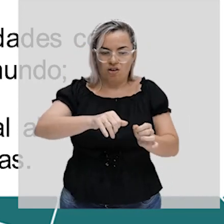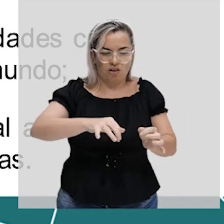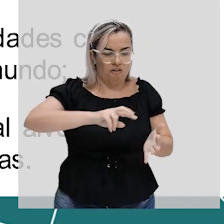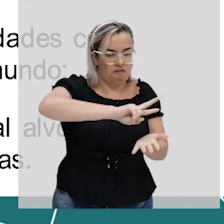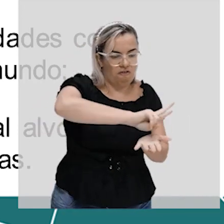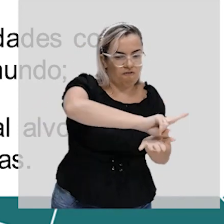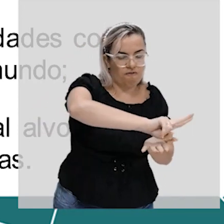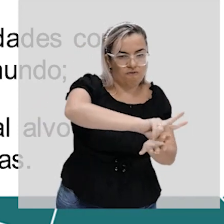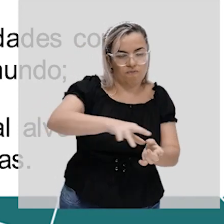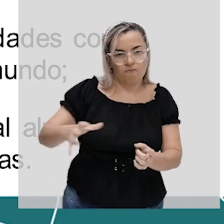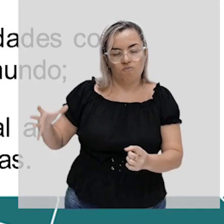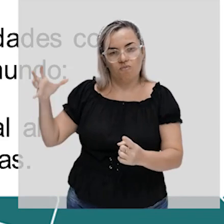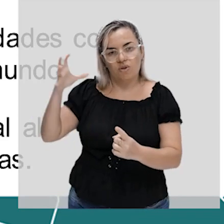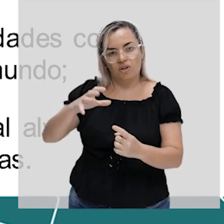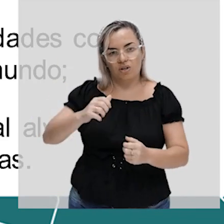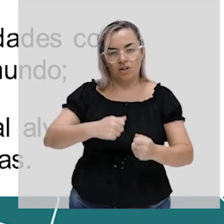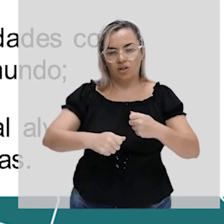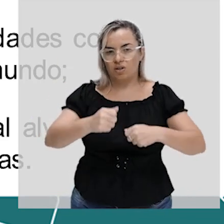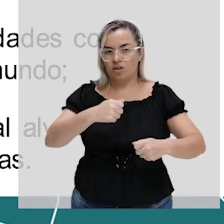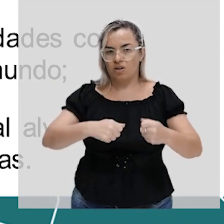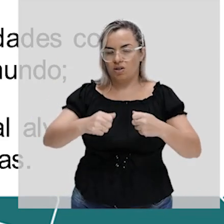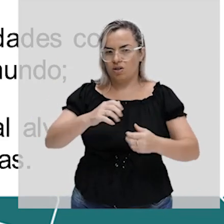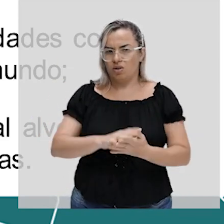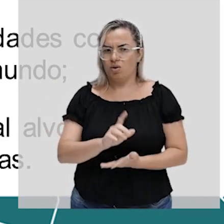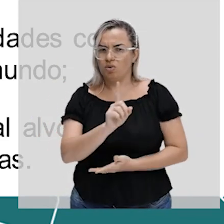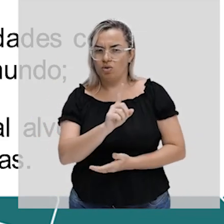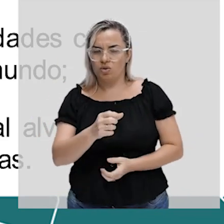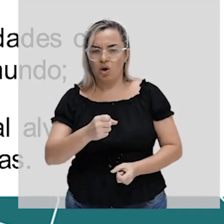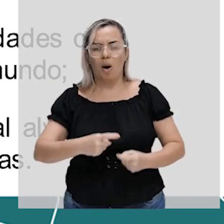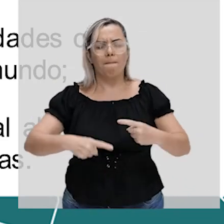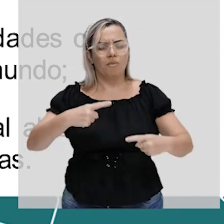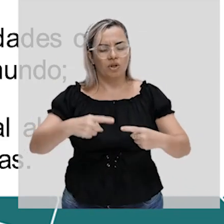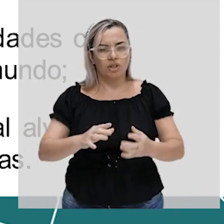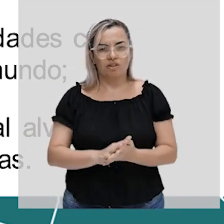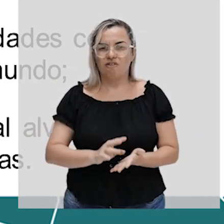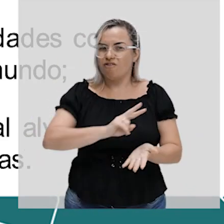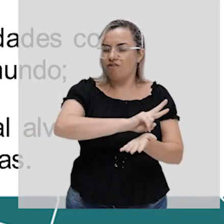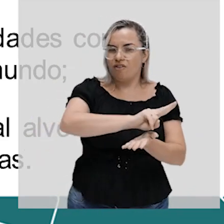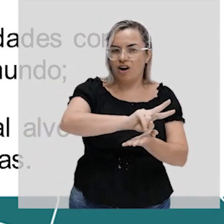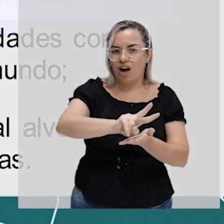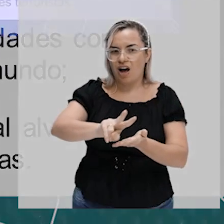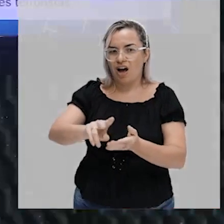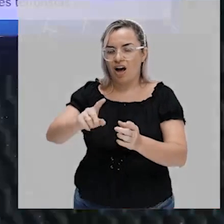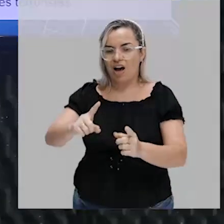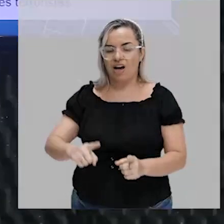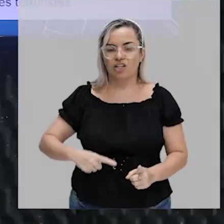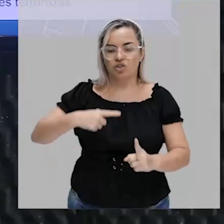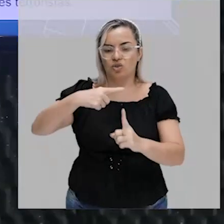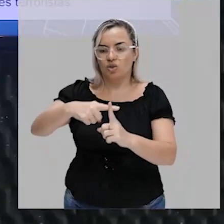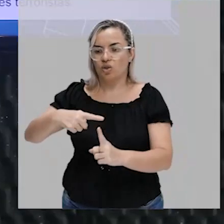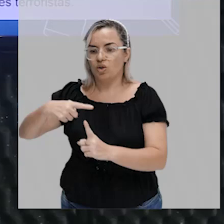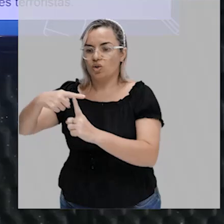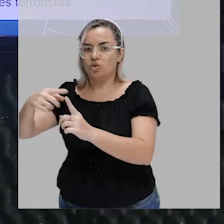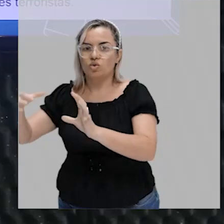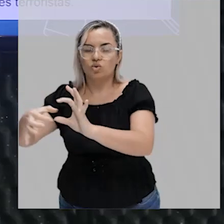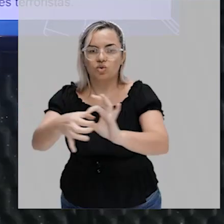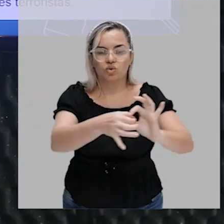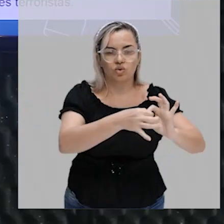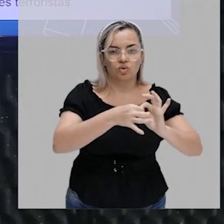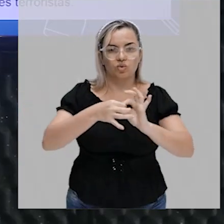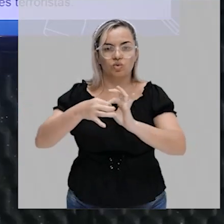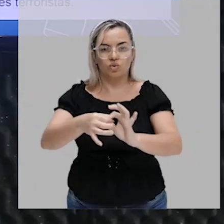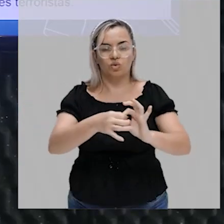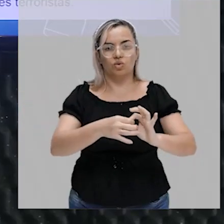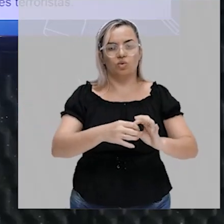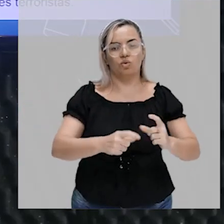só economia, é política, é militar, é cultural. Então, tudo isso se soma, ou seja, os caras estão querendo comandar em todos os